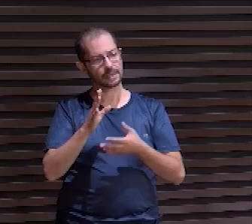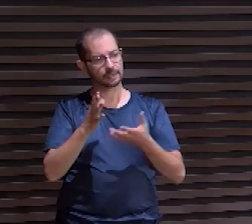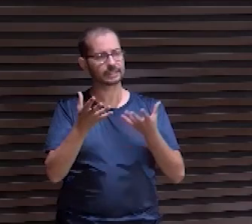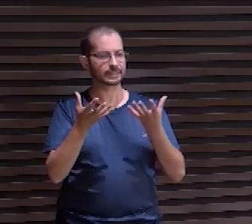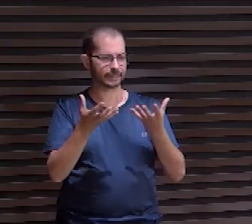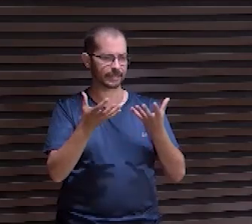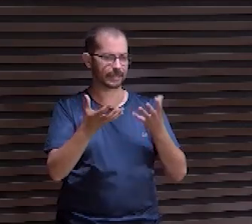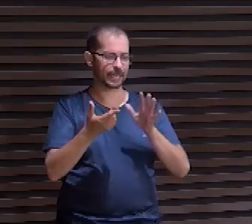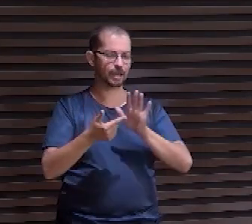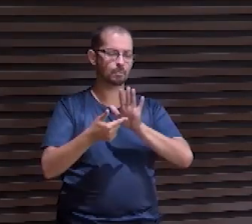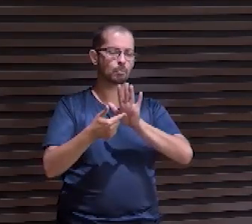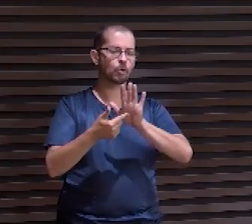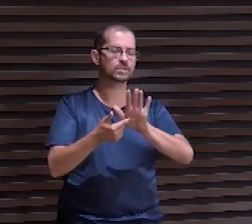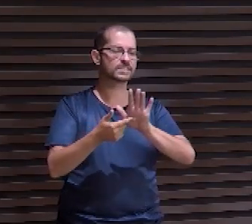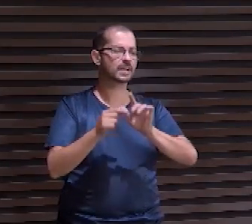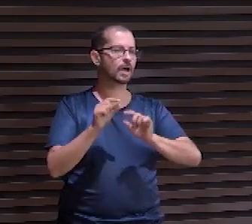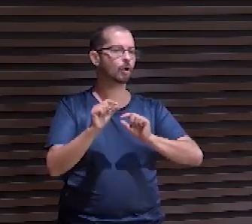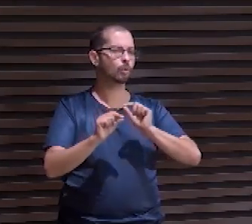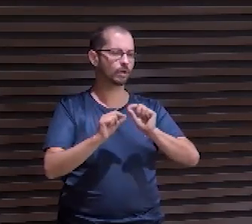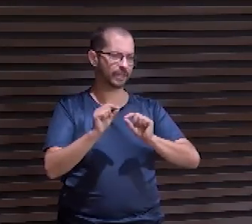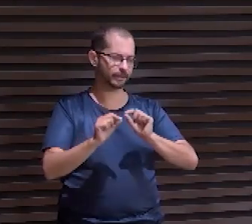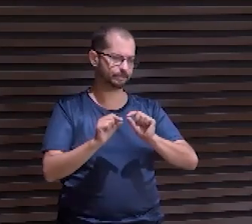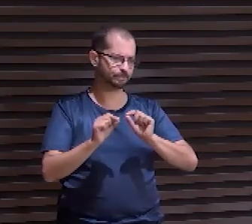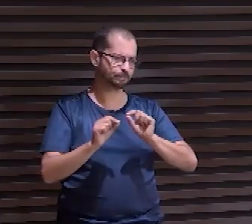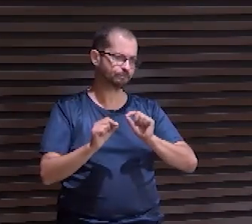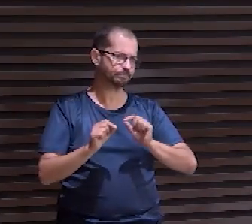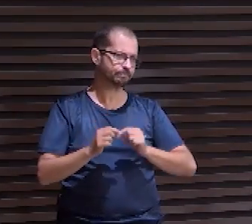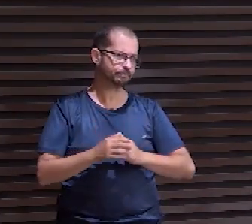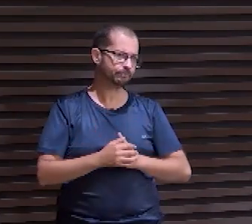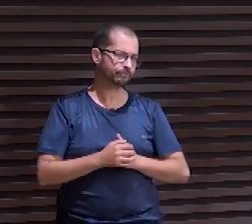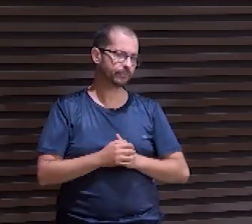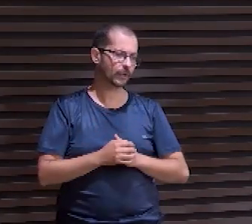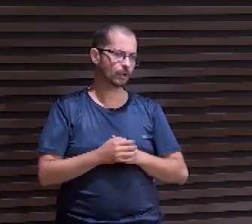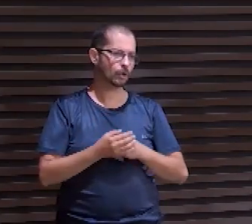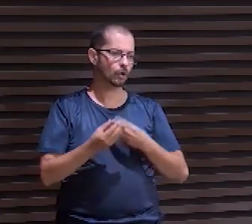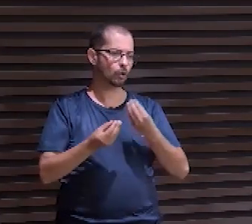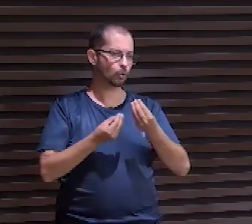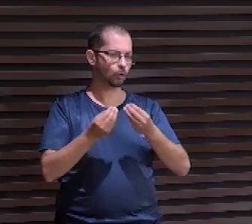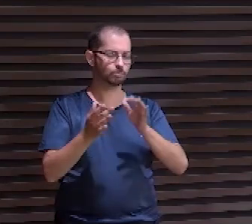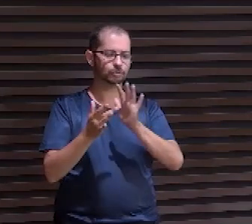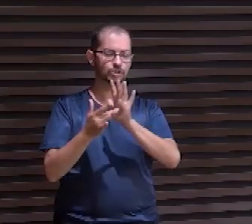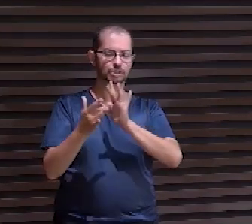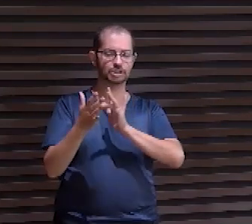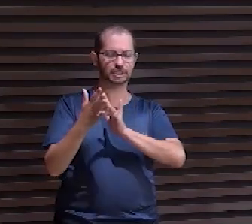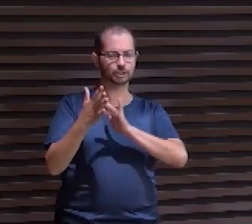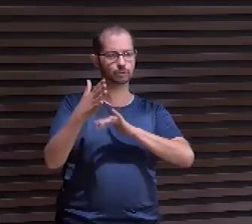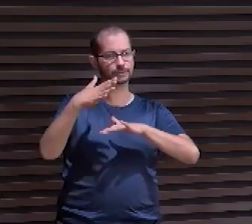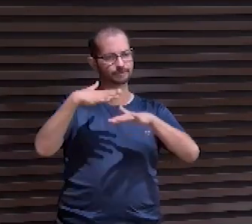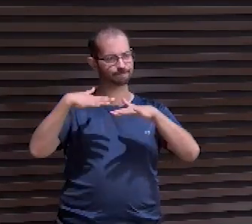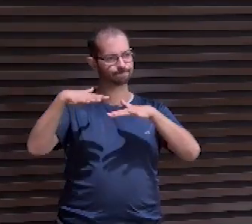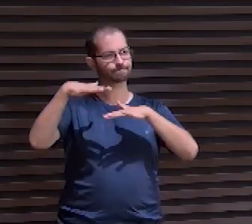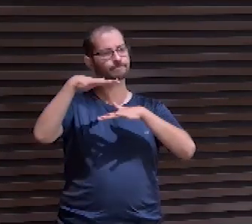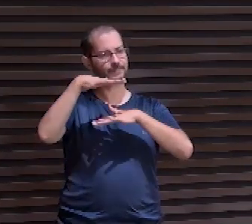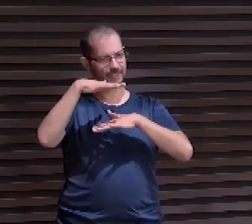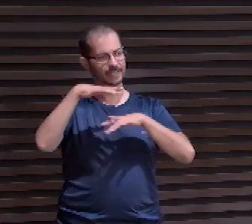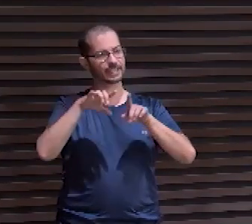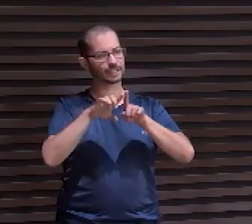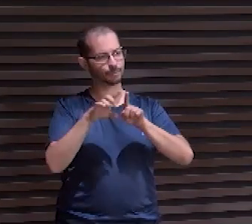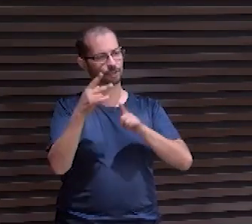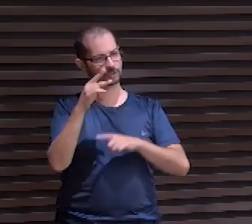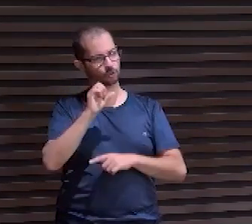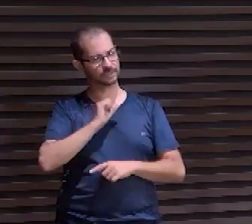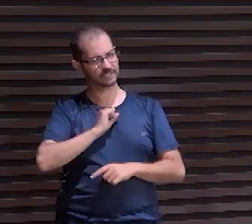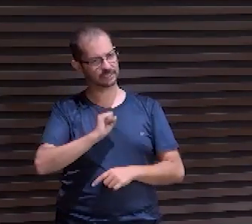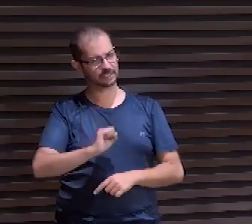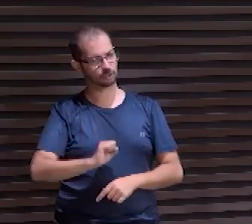a sobreexcelência de Jesus Cristo e do seu sacerdócio,